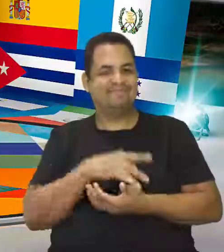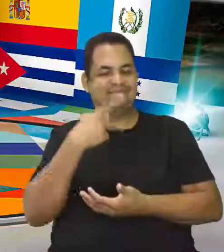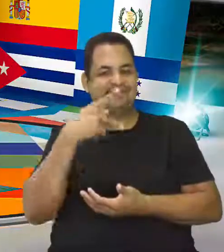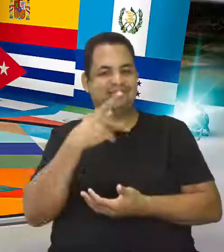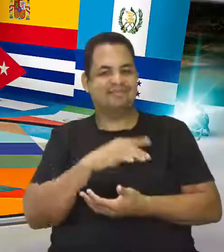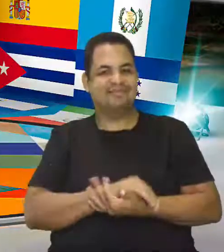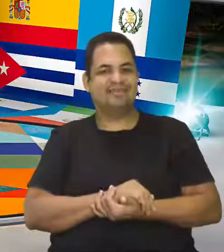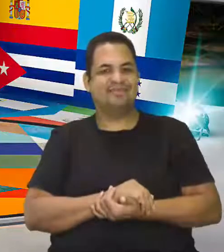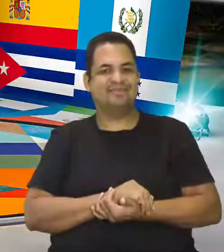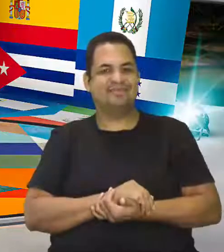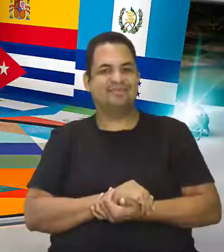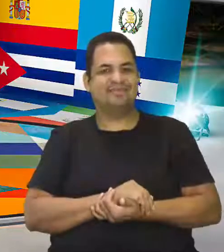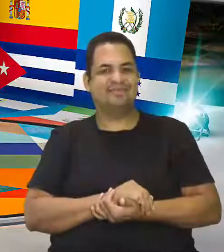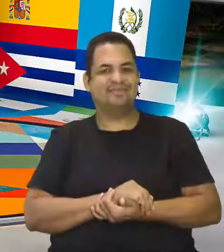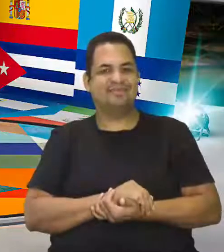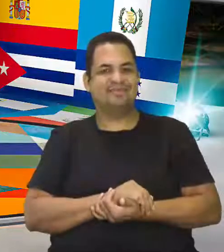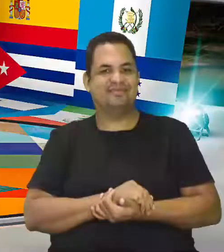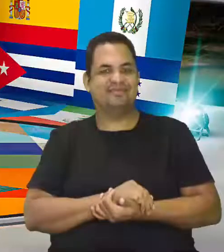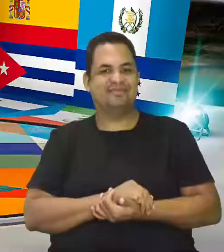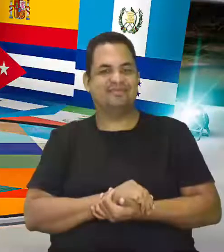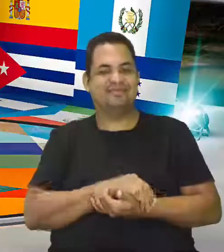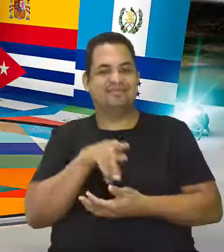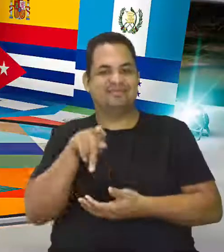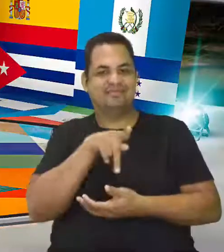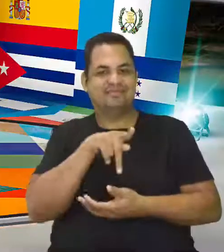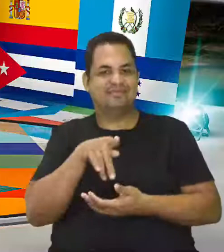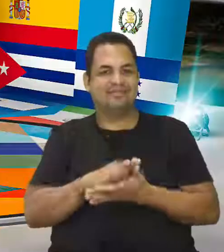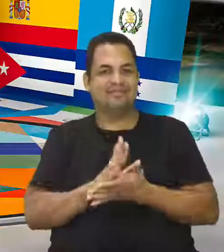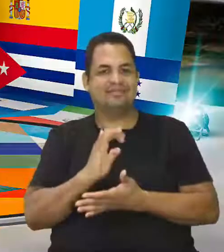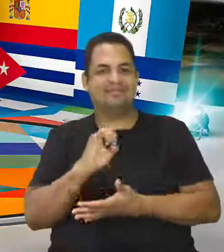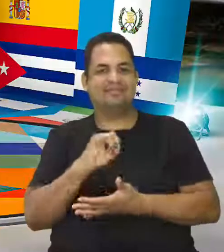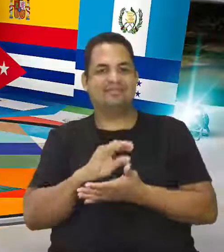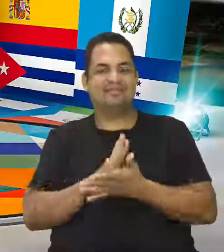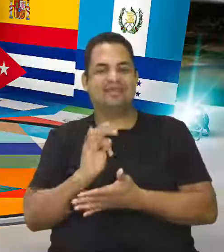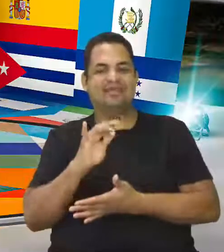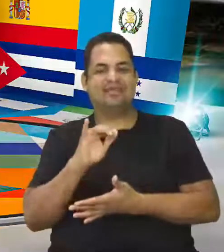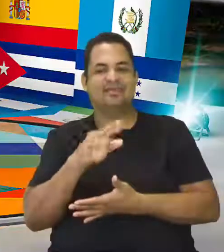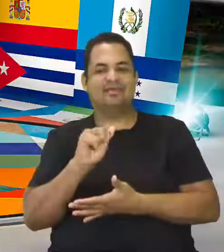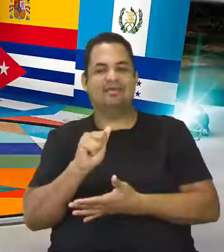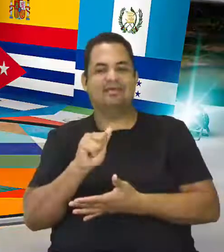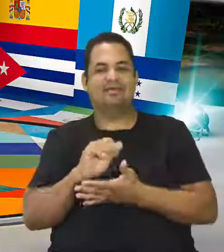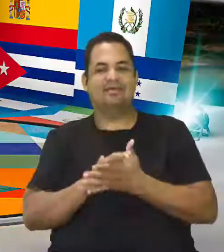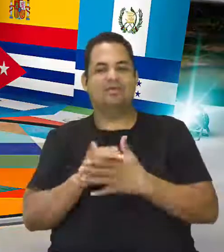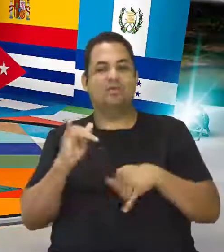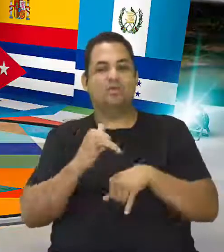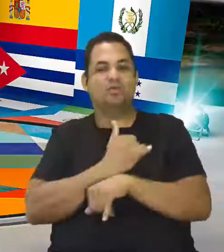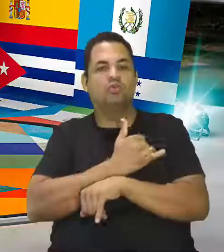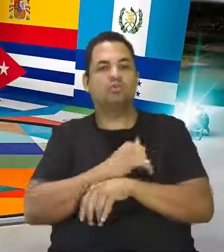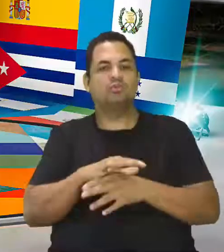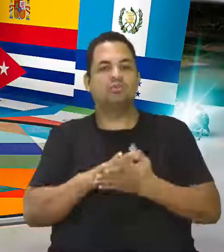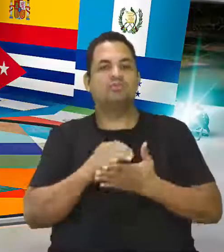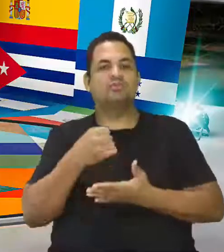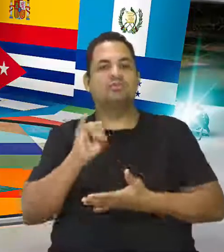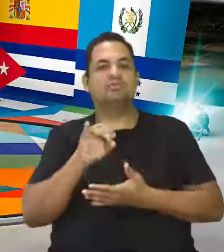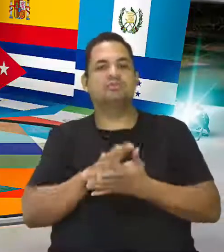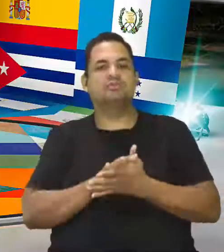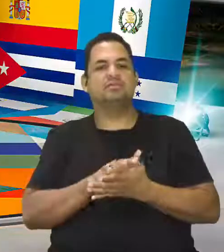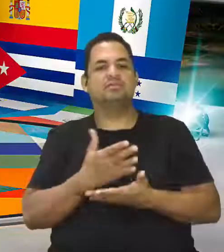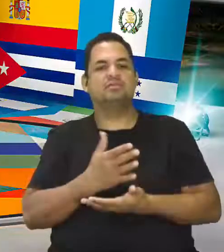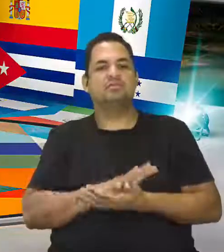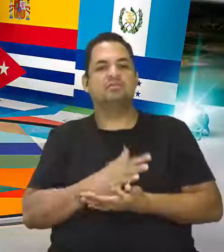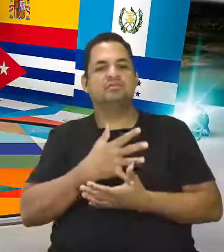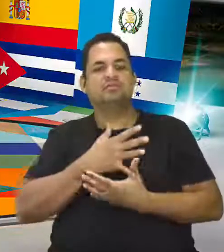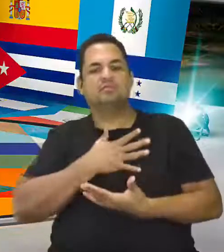para vocês. Momento Professora Tainá YouTuber. Então, galera, se você tá ali, eu